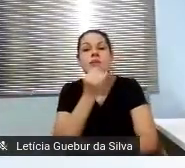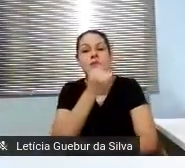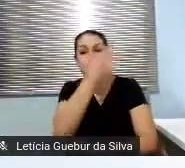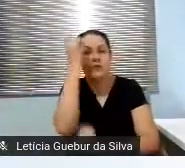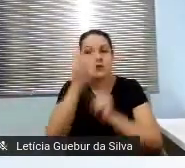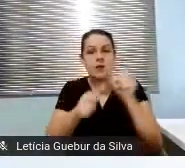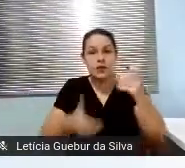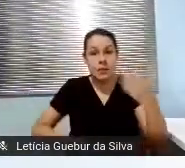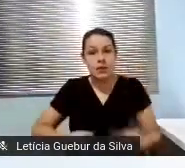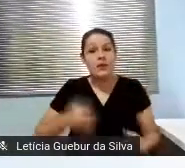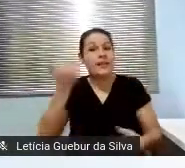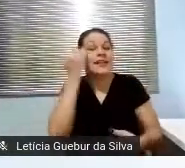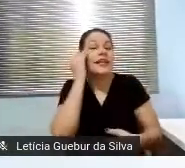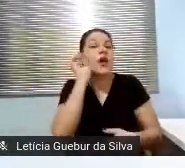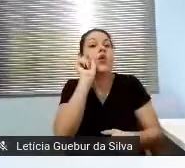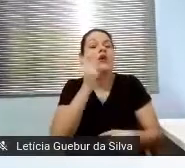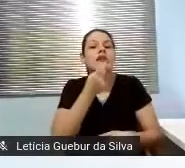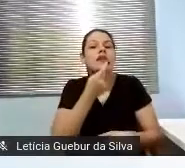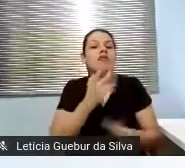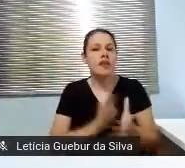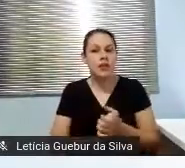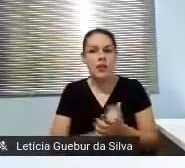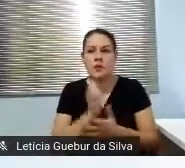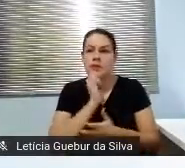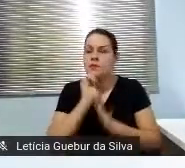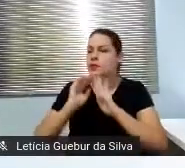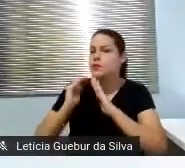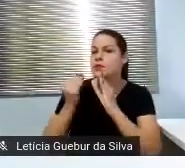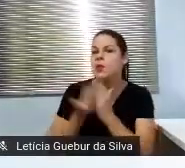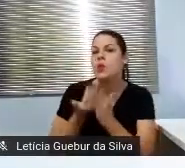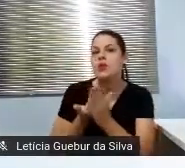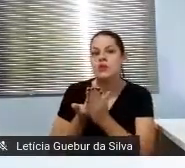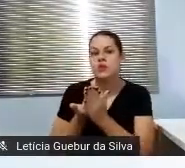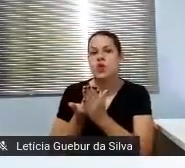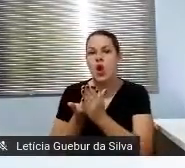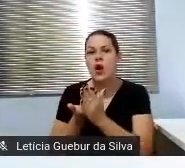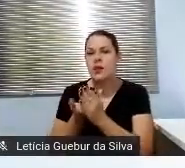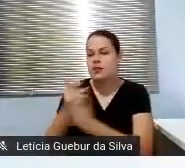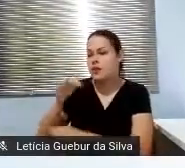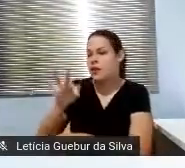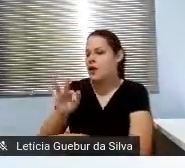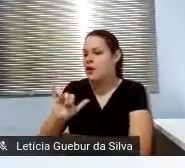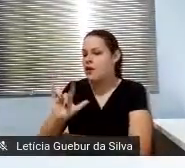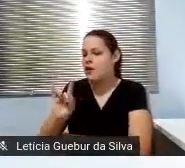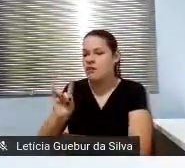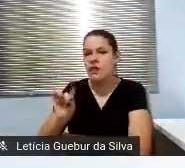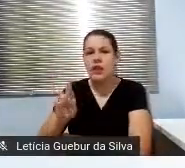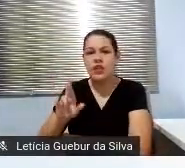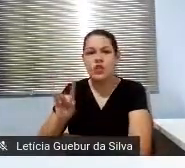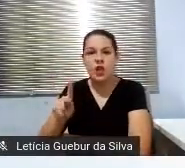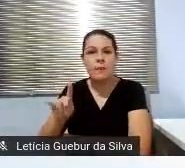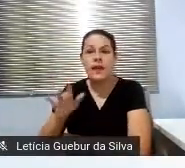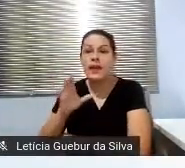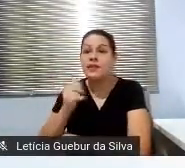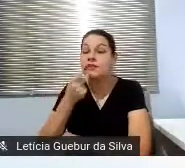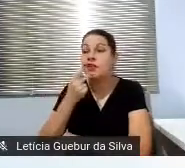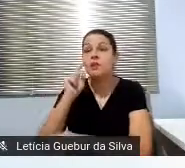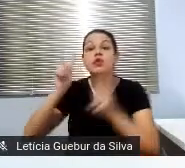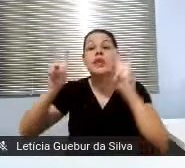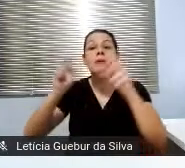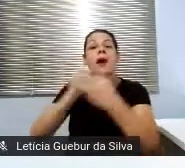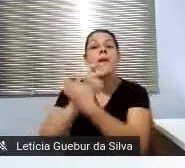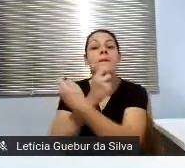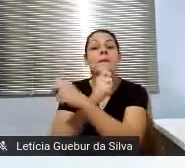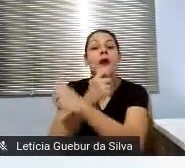do que estamos falando. Essas escolas ditas filantrópicas, falamos de PUC, que nós sabemos qual